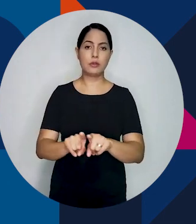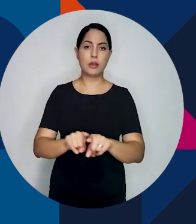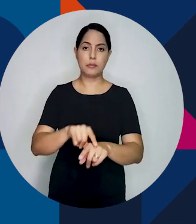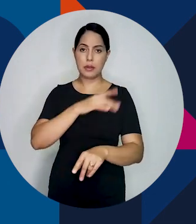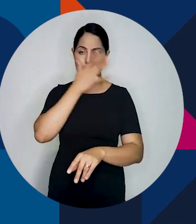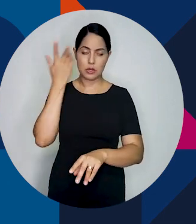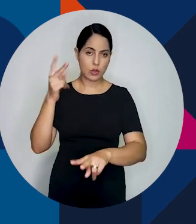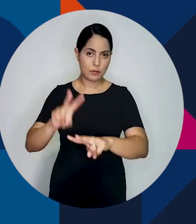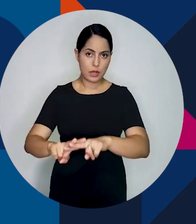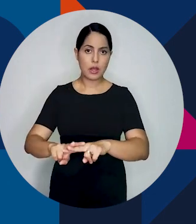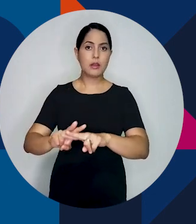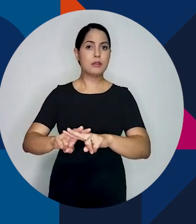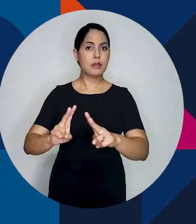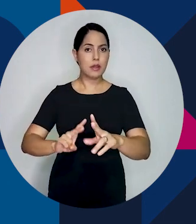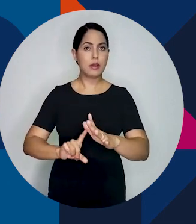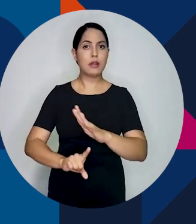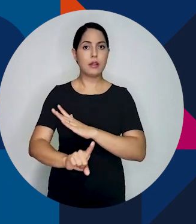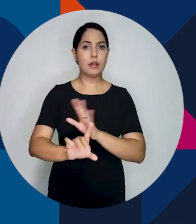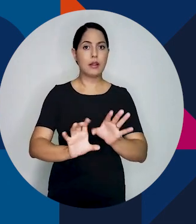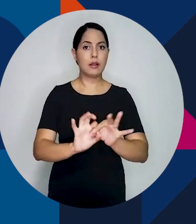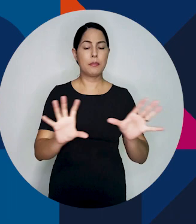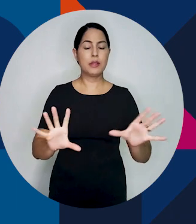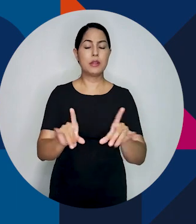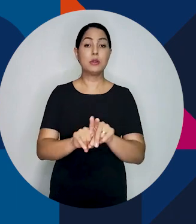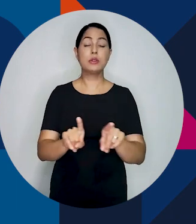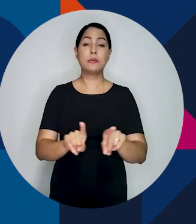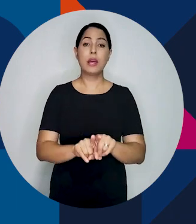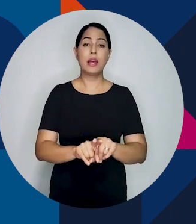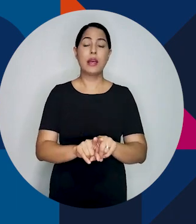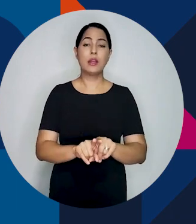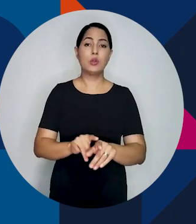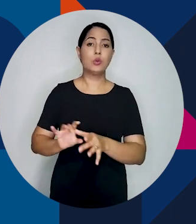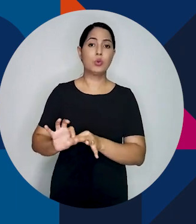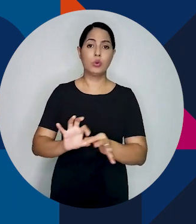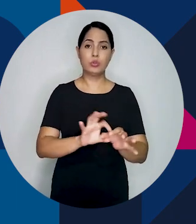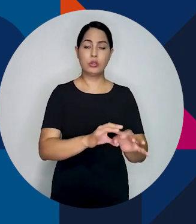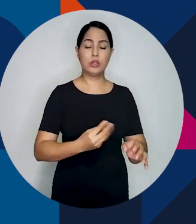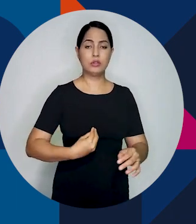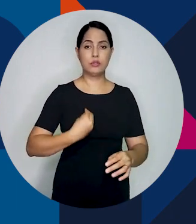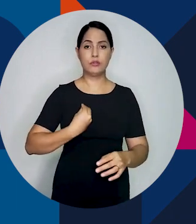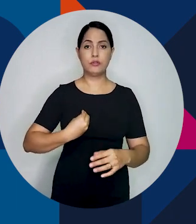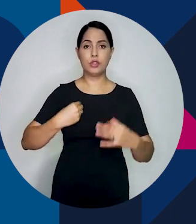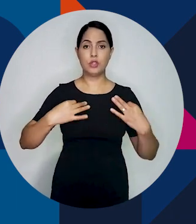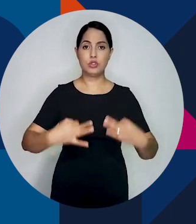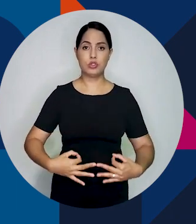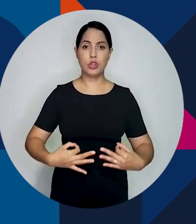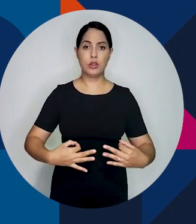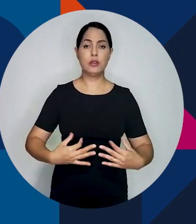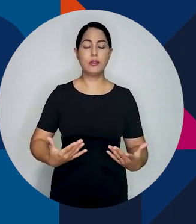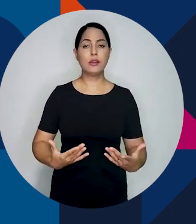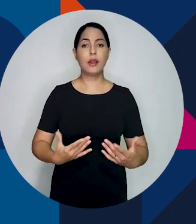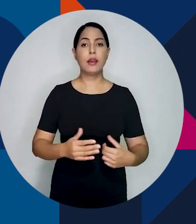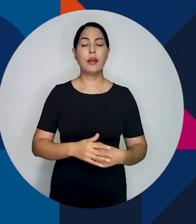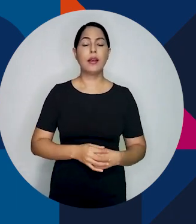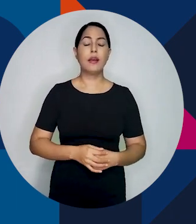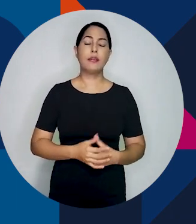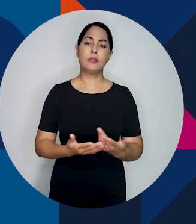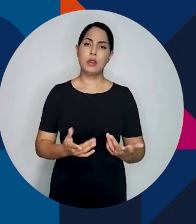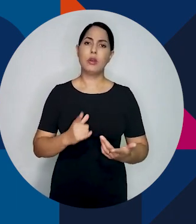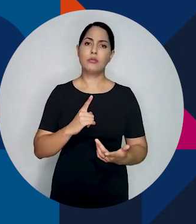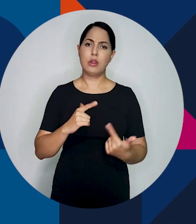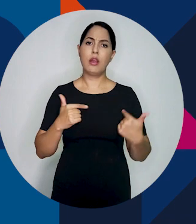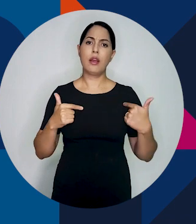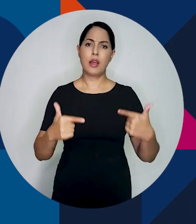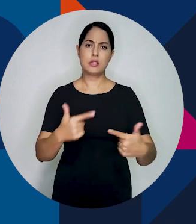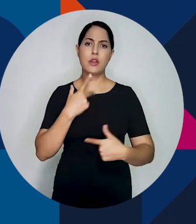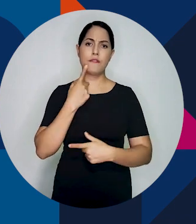nos requisitos legais para a liberação, como também para a verificação da idoneidade física de cada um dos detidos. Foi também uma